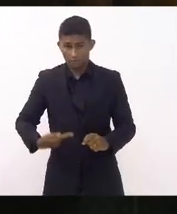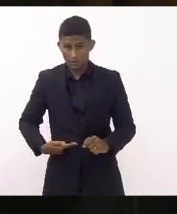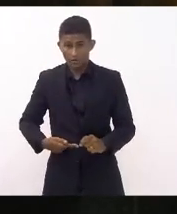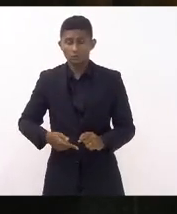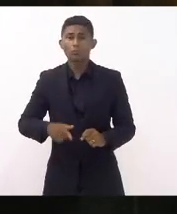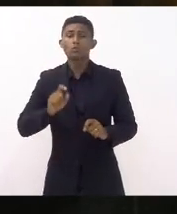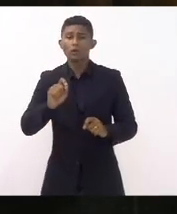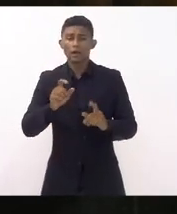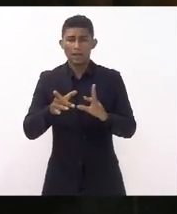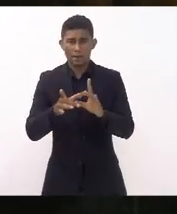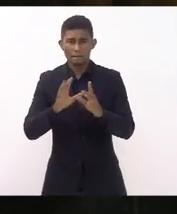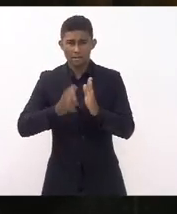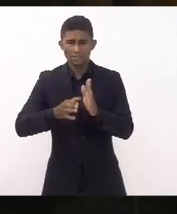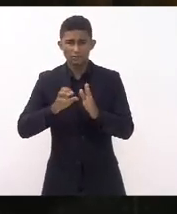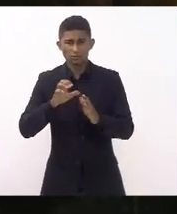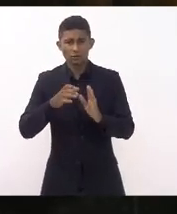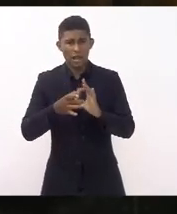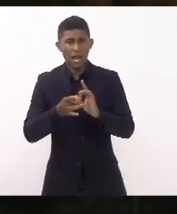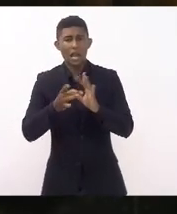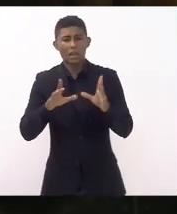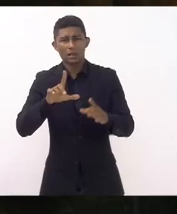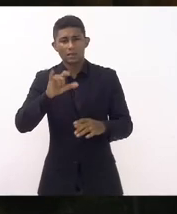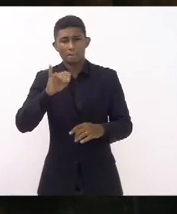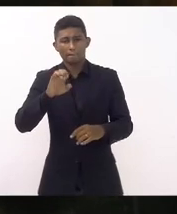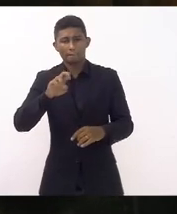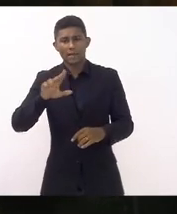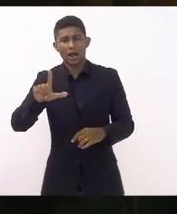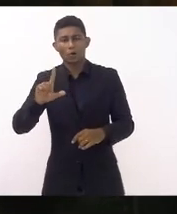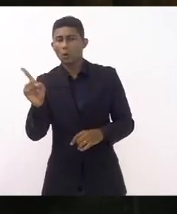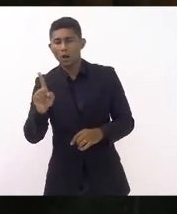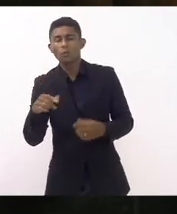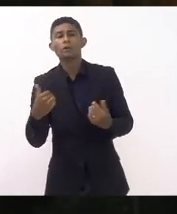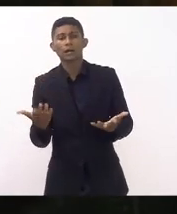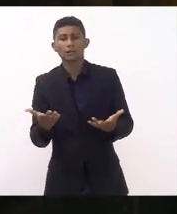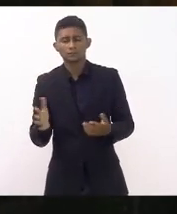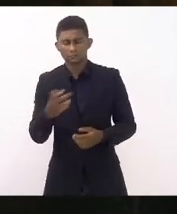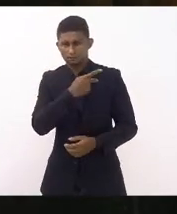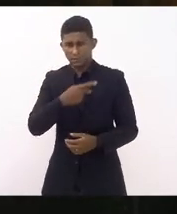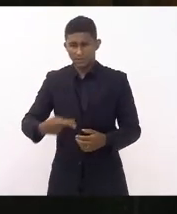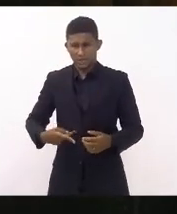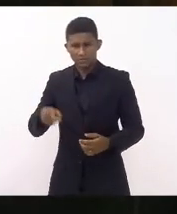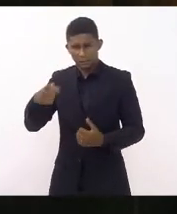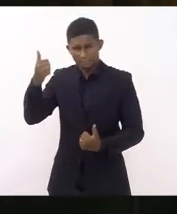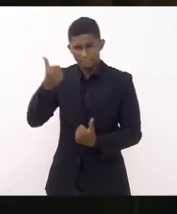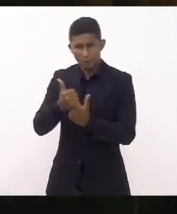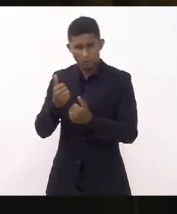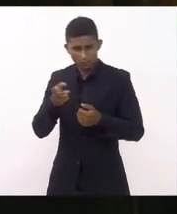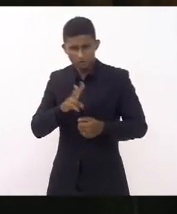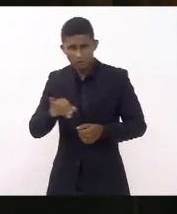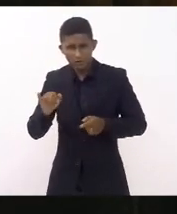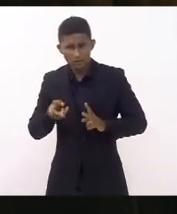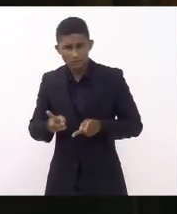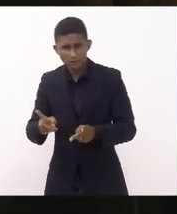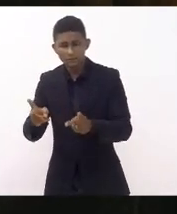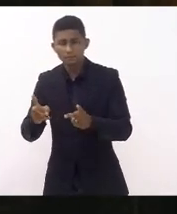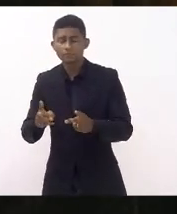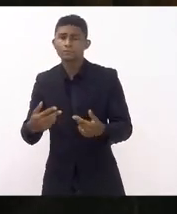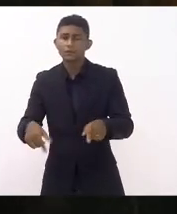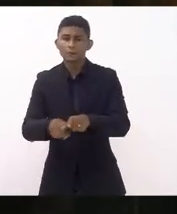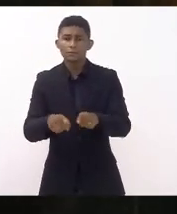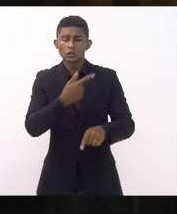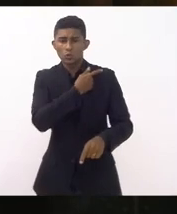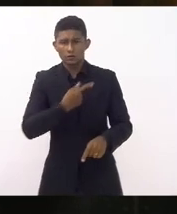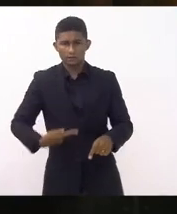Liberal? Este governador apoiará incondicionalmente o presidente da República? Este governo